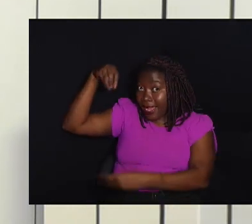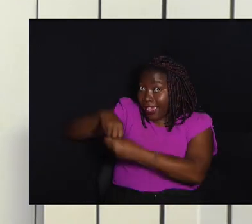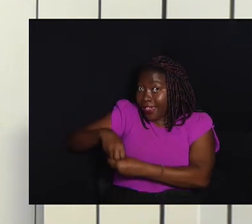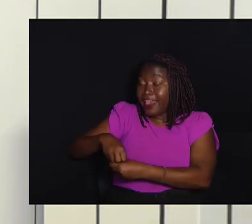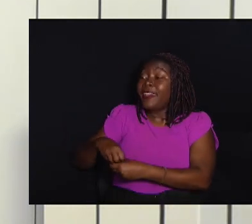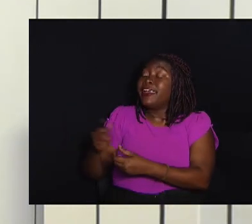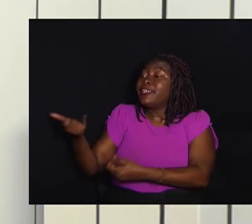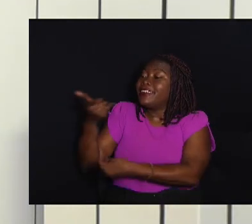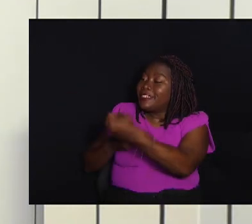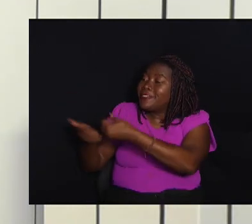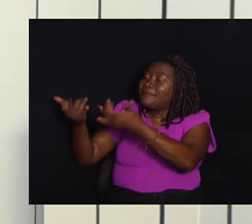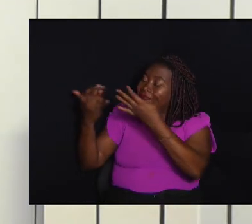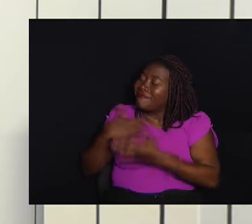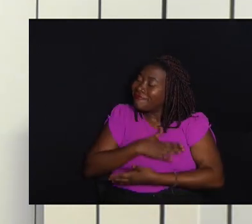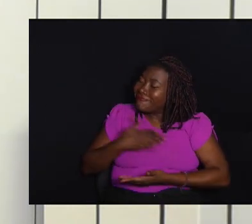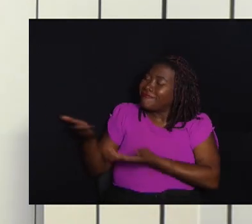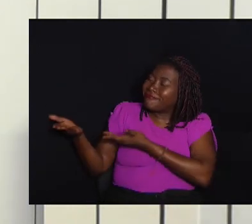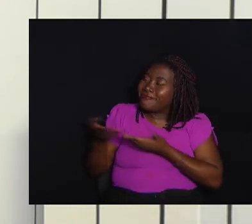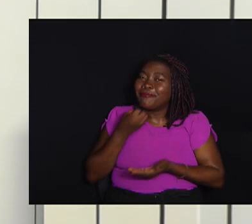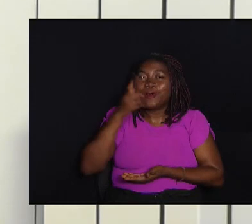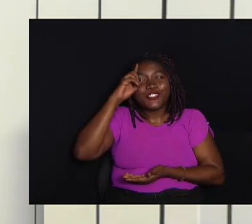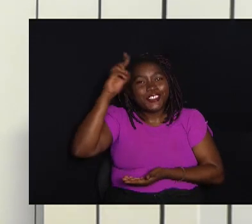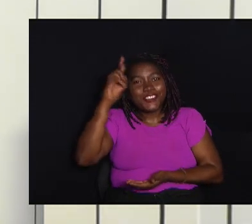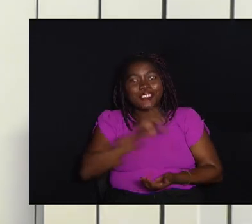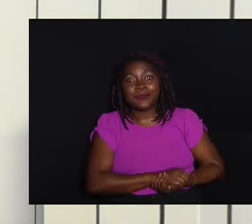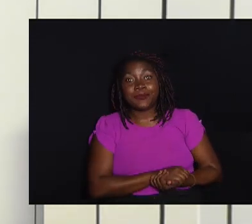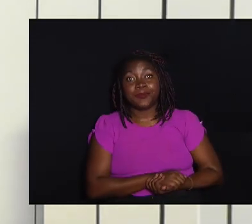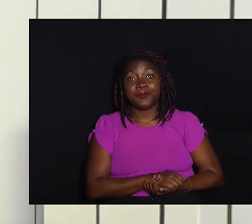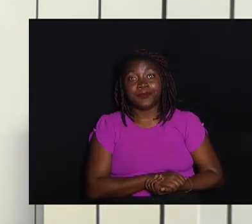informações. Então, seja bem-vindo e bom dia, André.